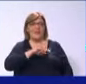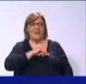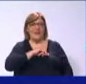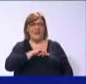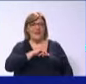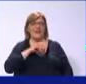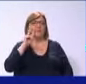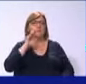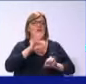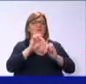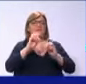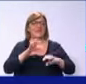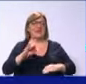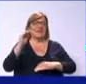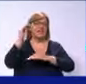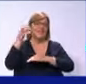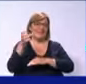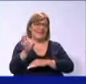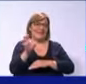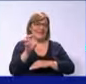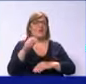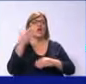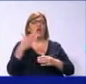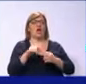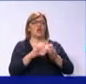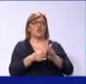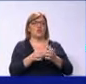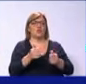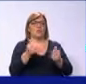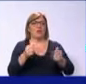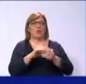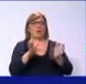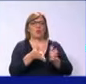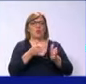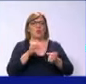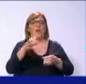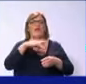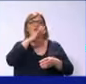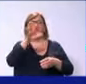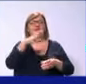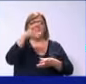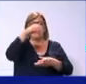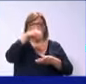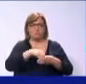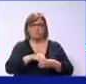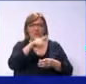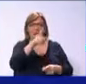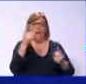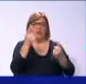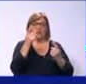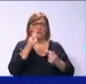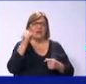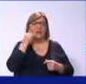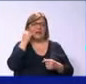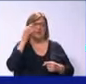assistir às finais das respectivas taças agora está tudo bem fica tudo em família e só acusações graves e com o ministério